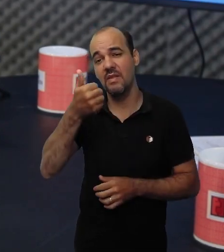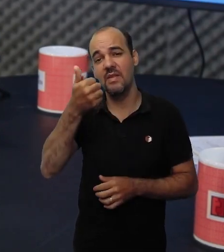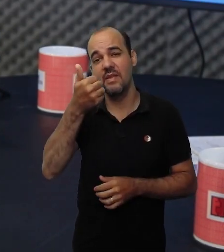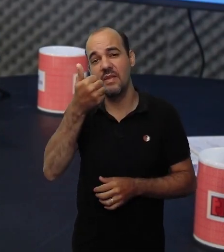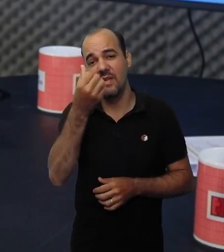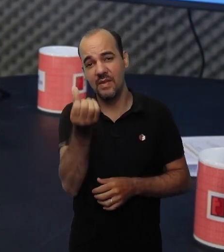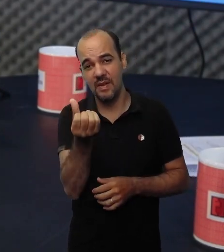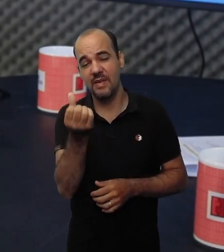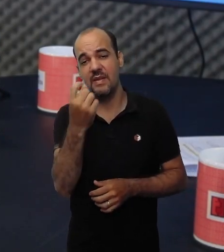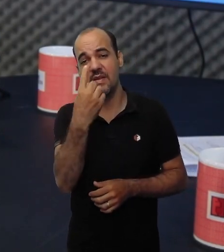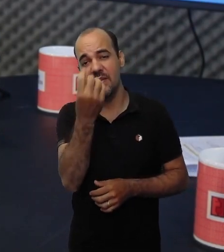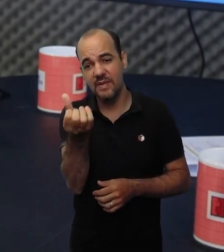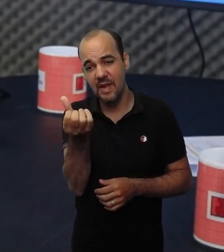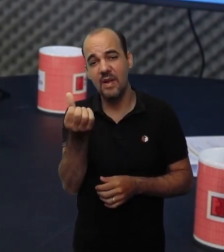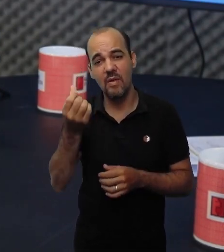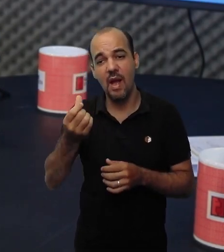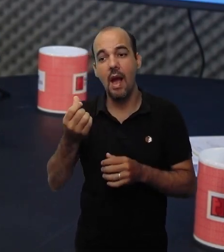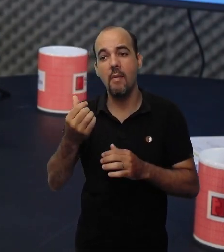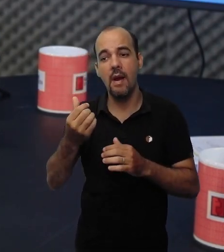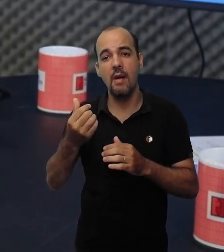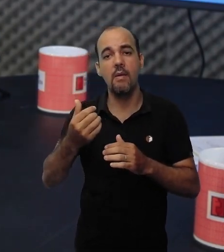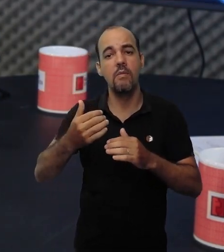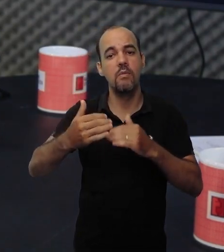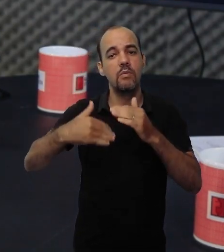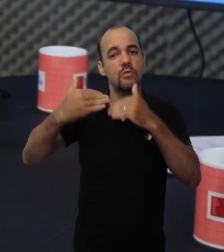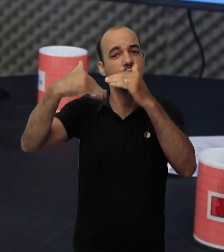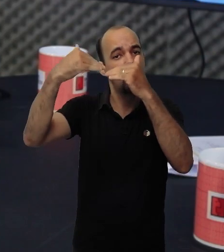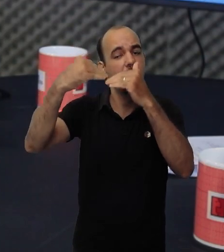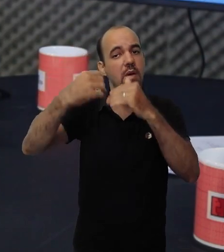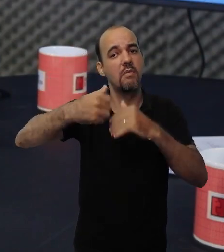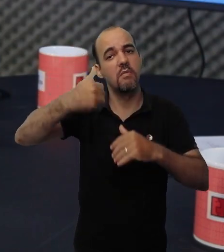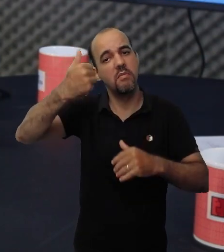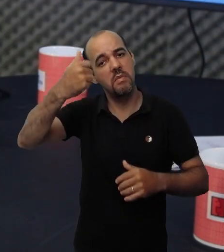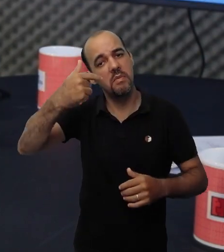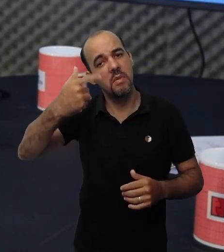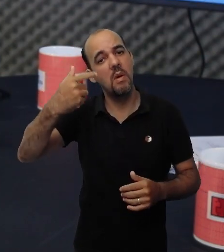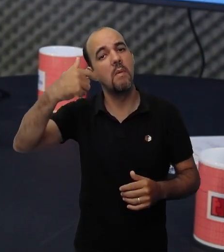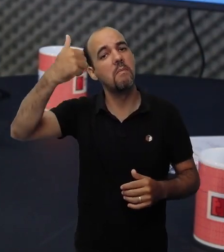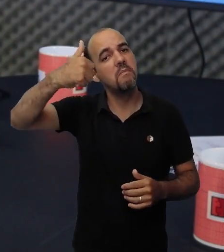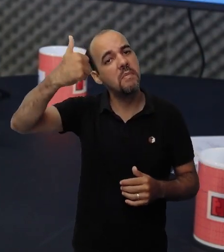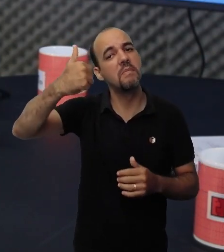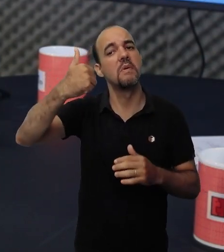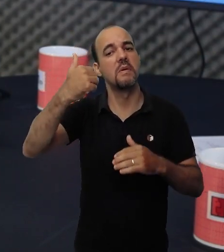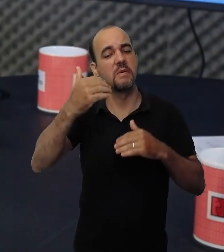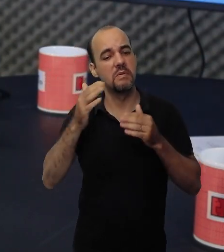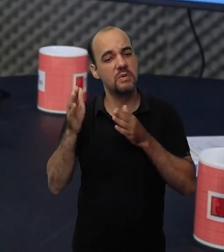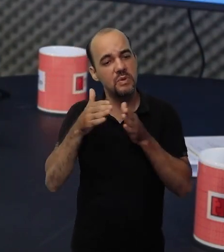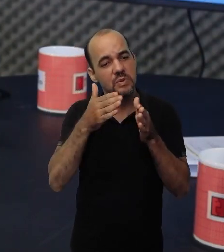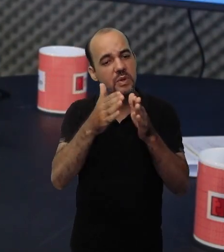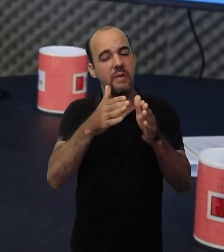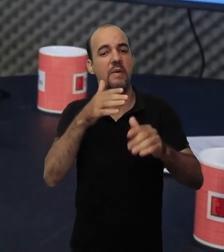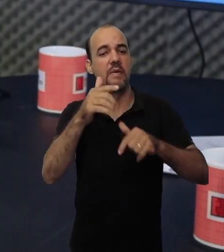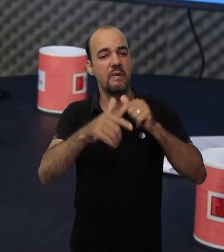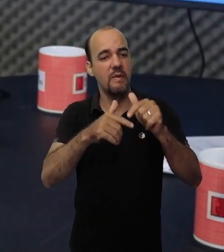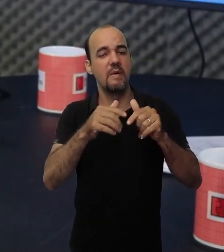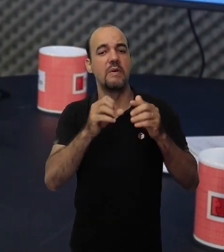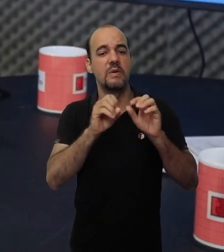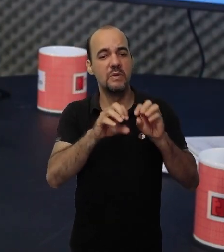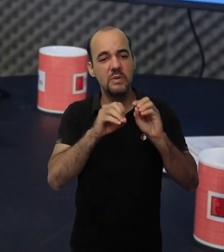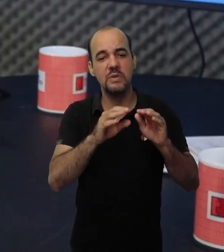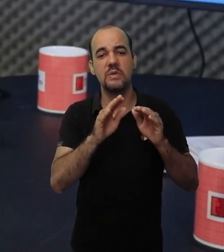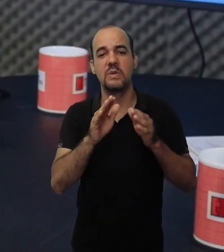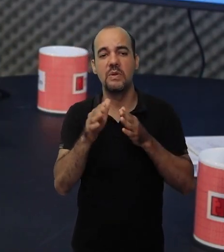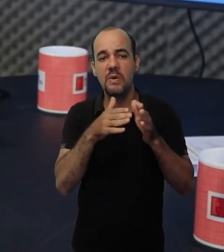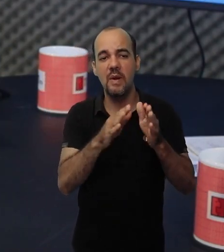almejar melhores etapas, melhores lugares. É nesse caminho que a gente tem que seguir. E é isso que a gente está fazendo